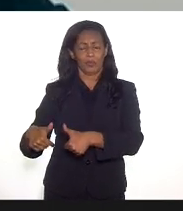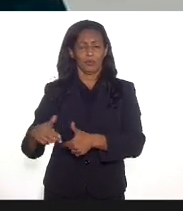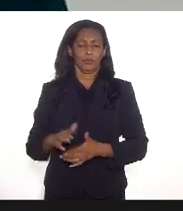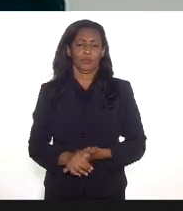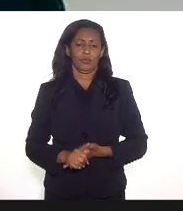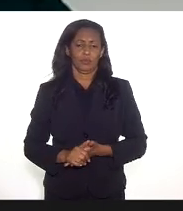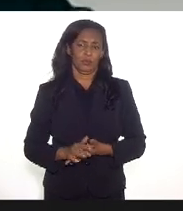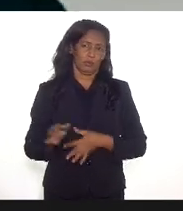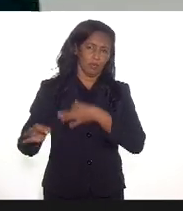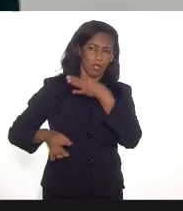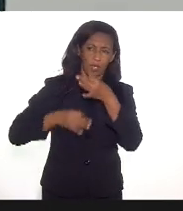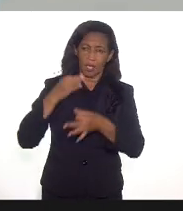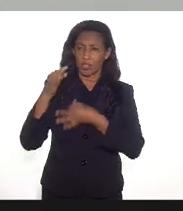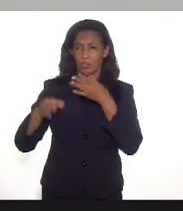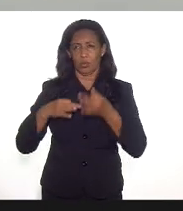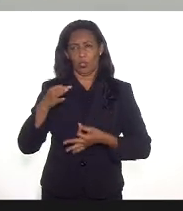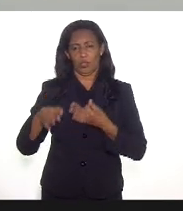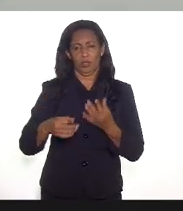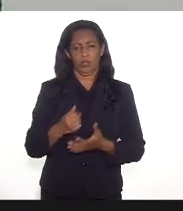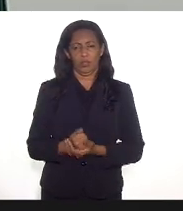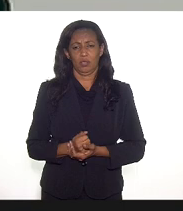questões que não fossem